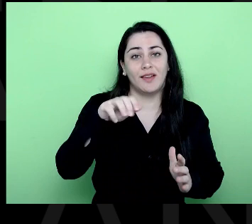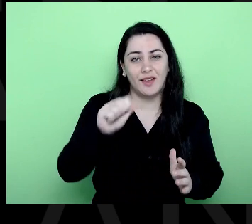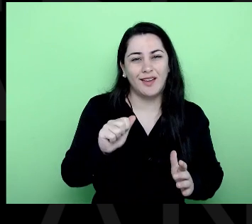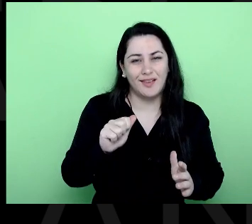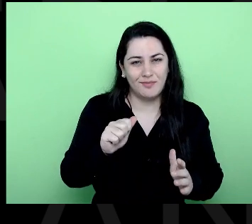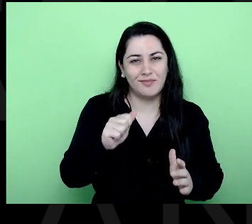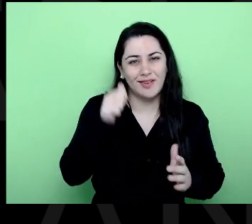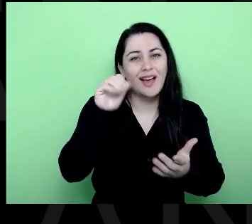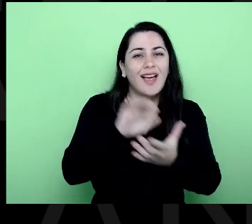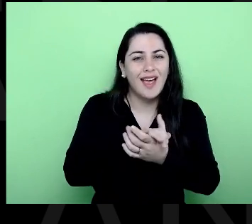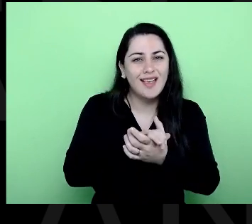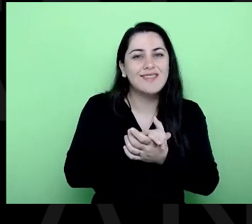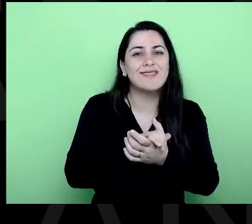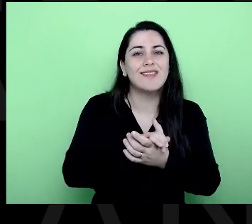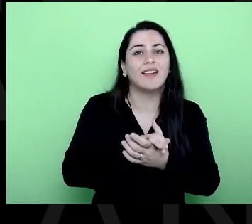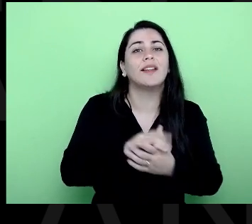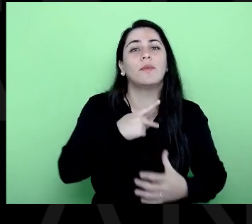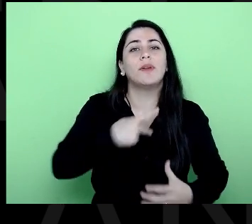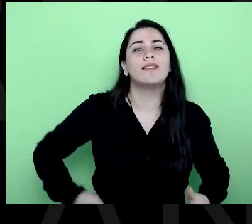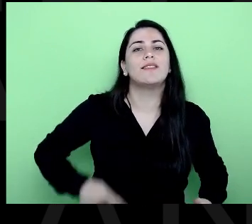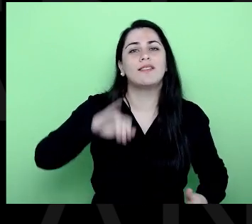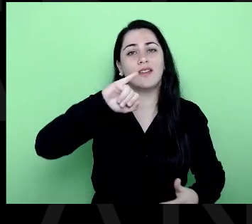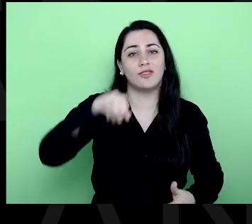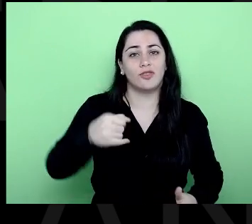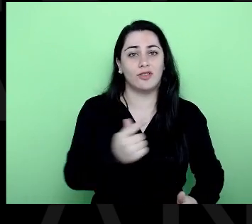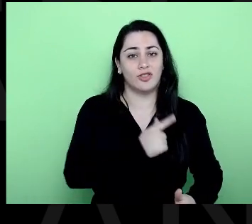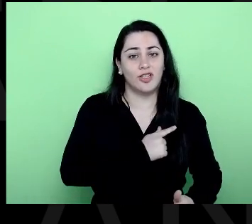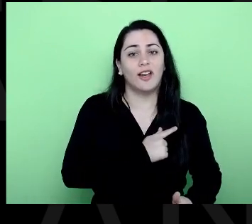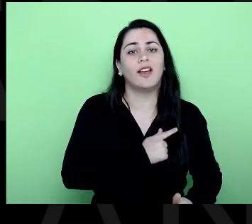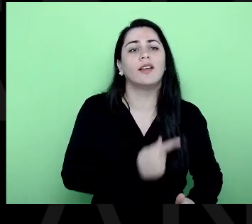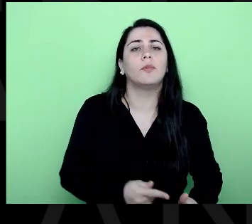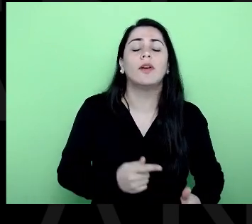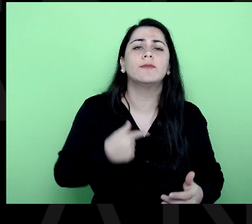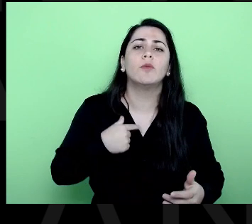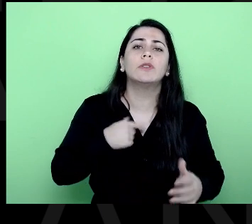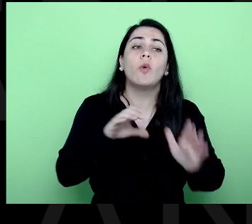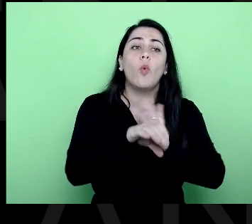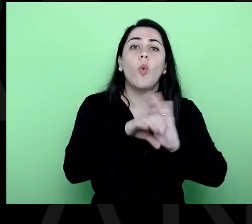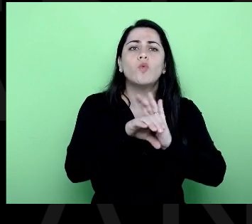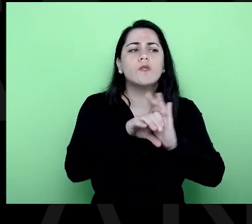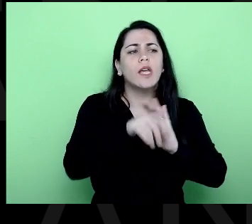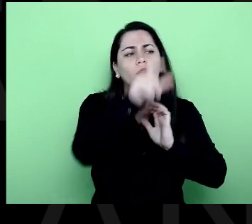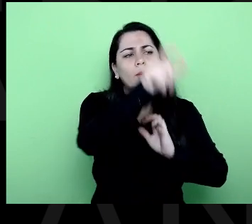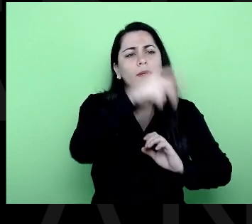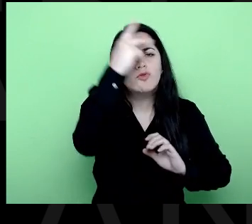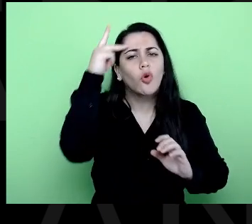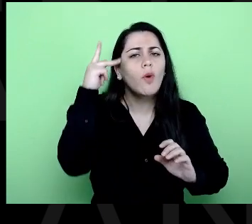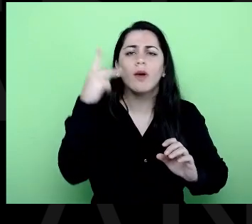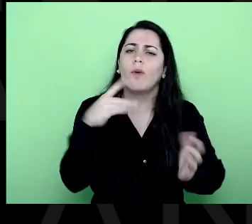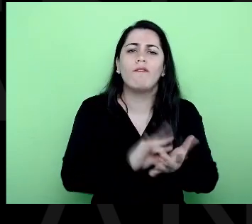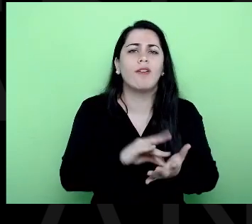um conceito, já havia uma imagem estabelecida que não correspondia à verdade. Acho que